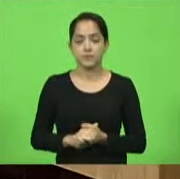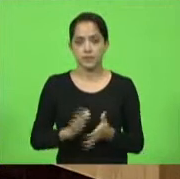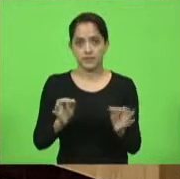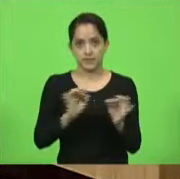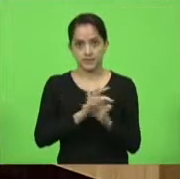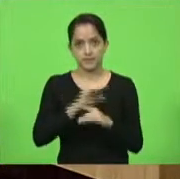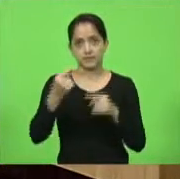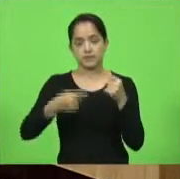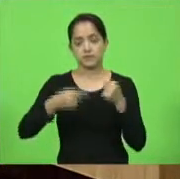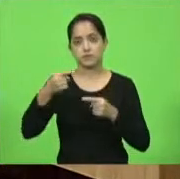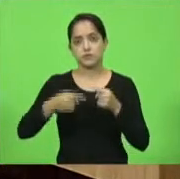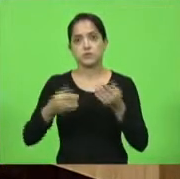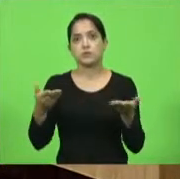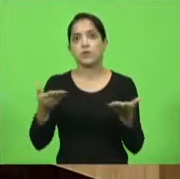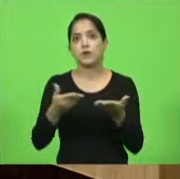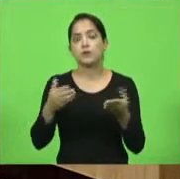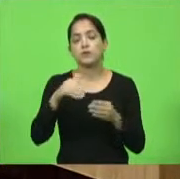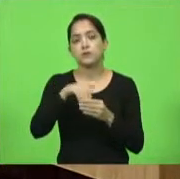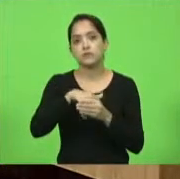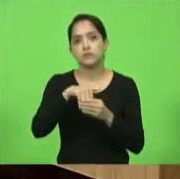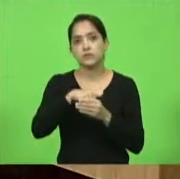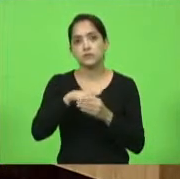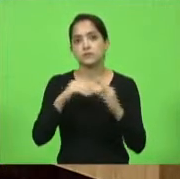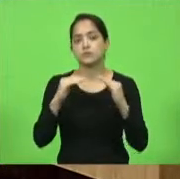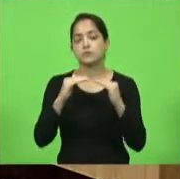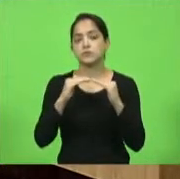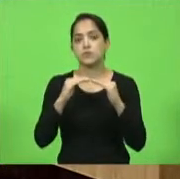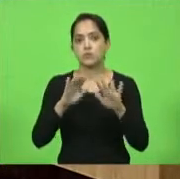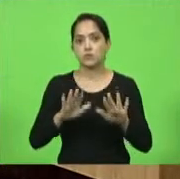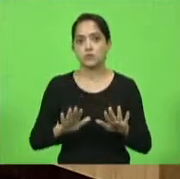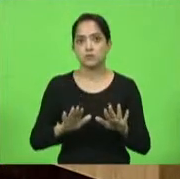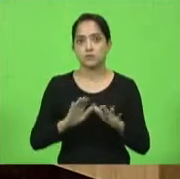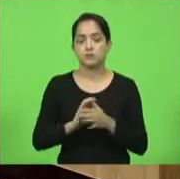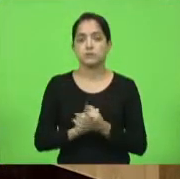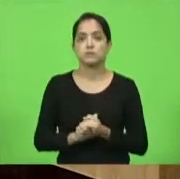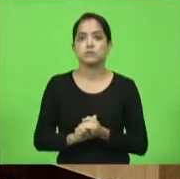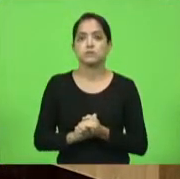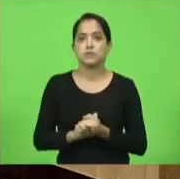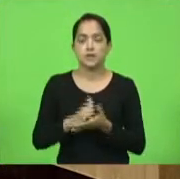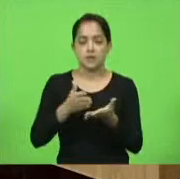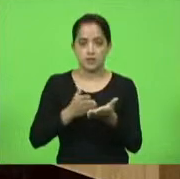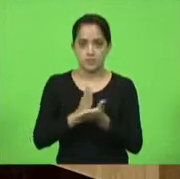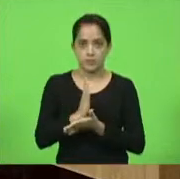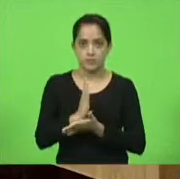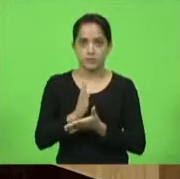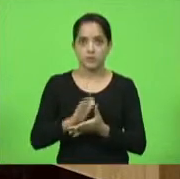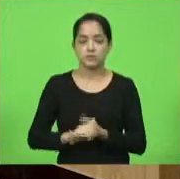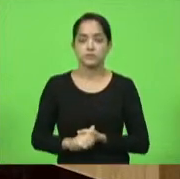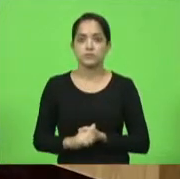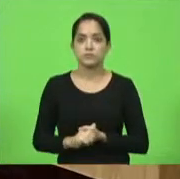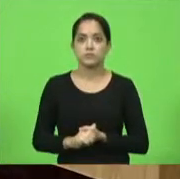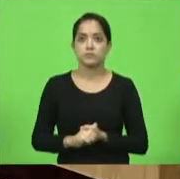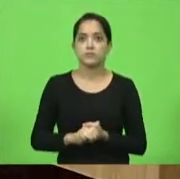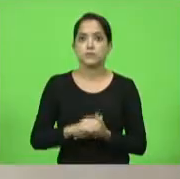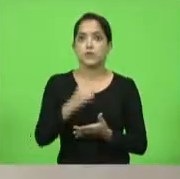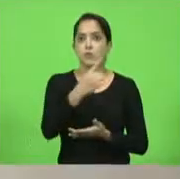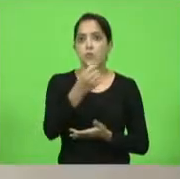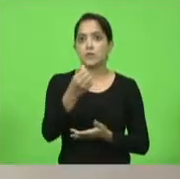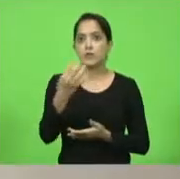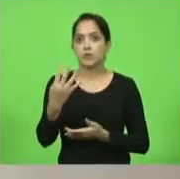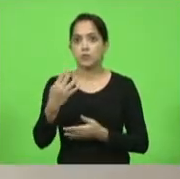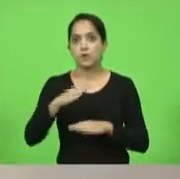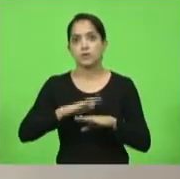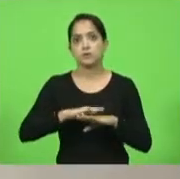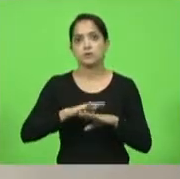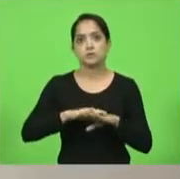Encerrada a discussão, em votação. Deputados que aprovam, permaneçam como se encontram. Aprovado por unanimidade, moção 64, autor deputada